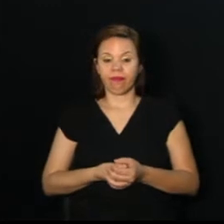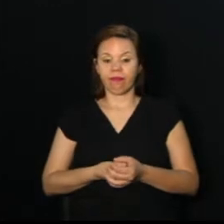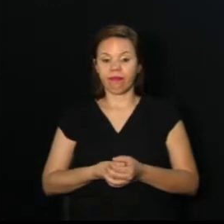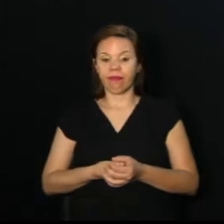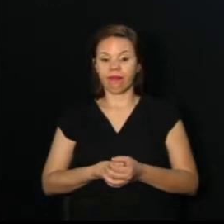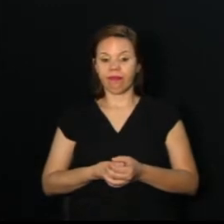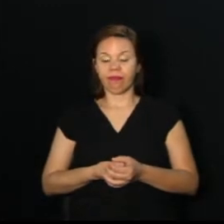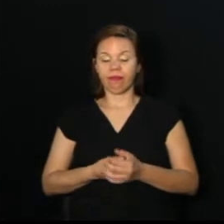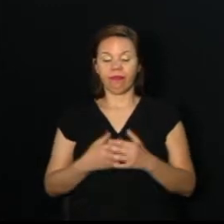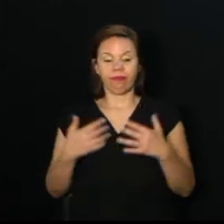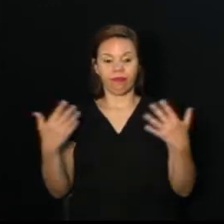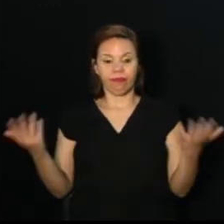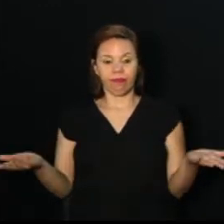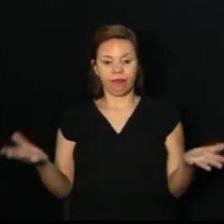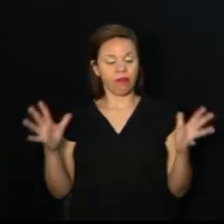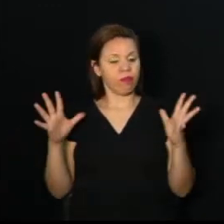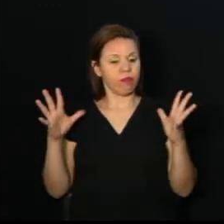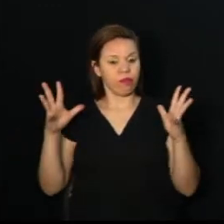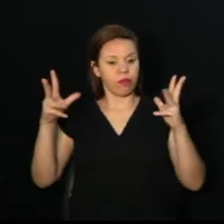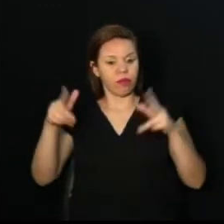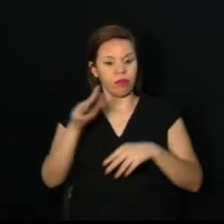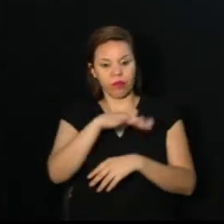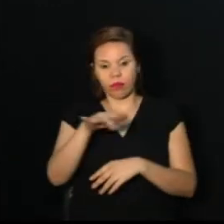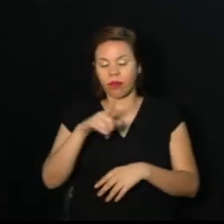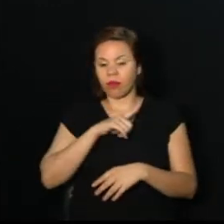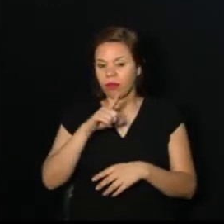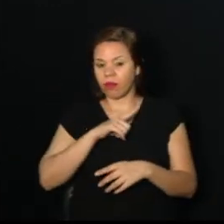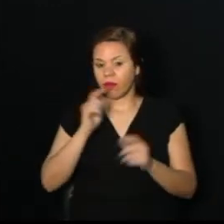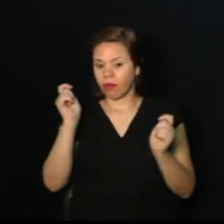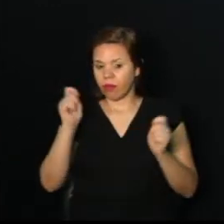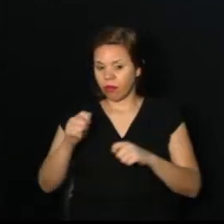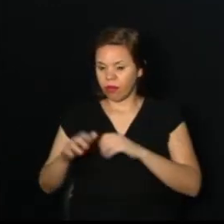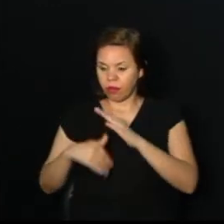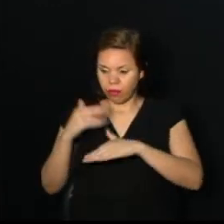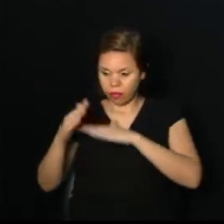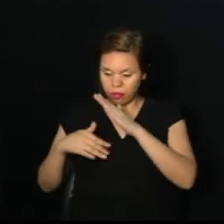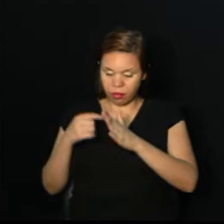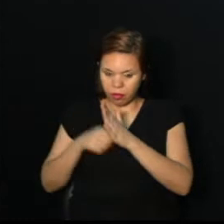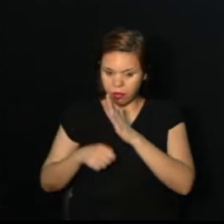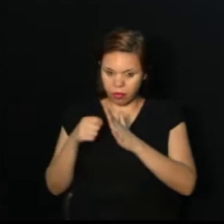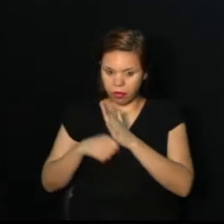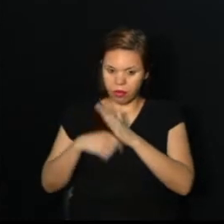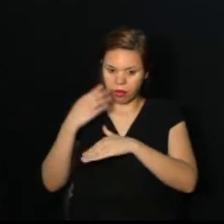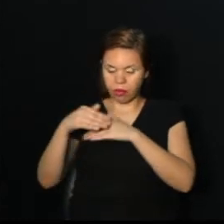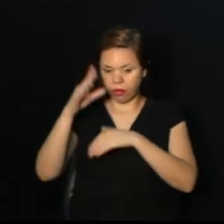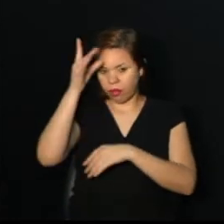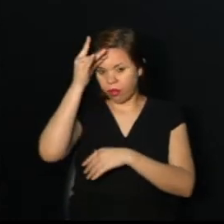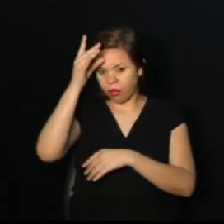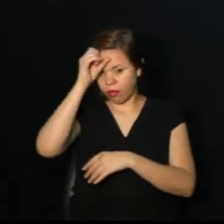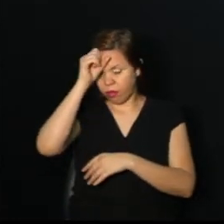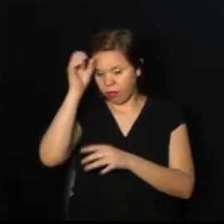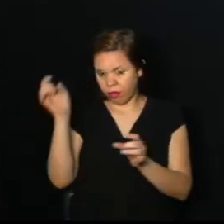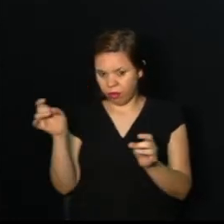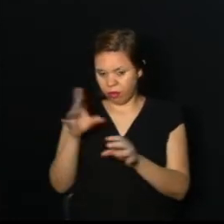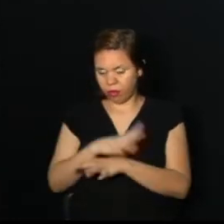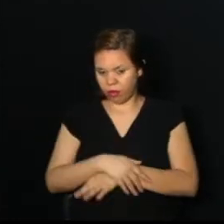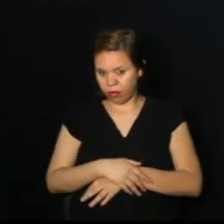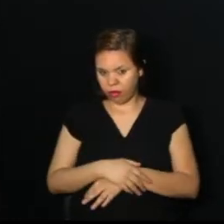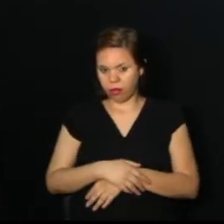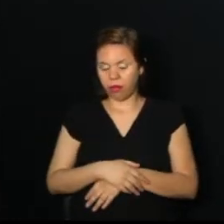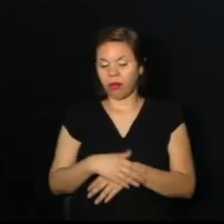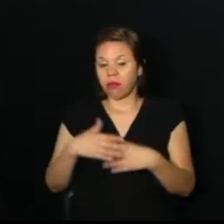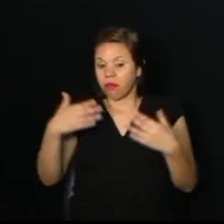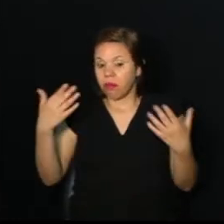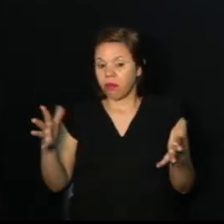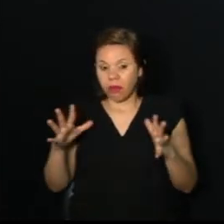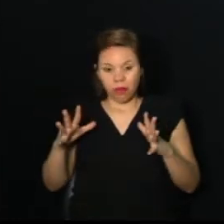Será que todas elas têm esse desempenho pronto? Será